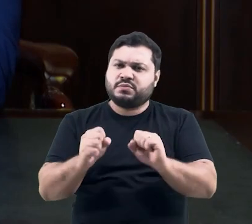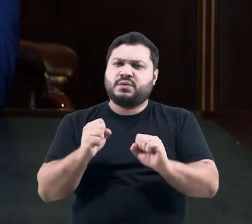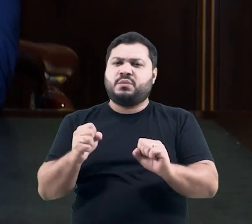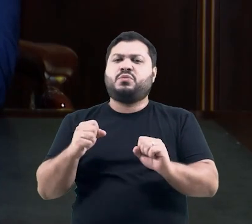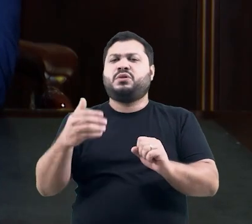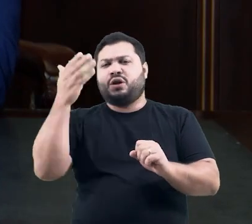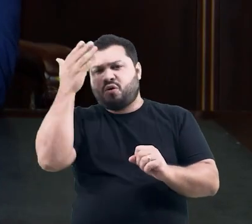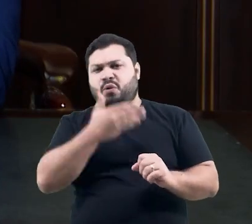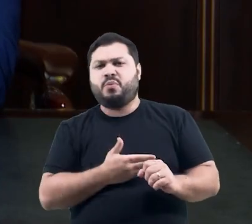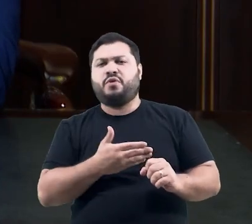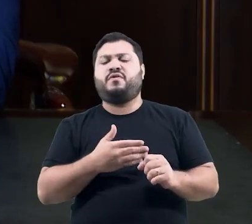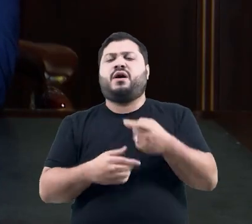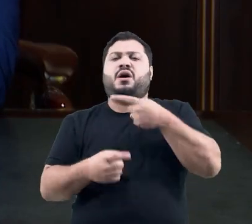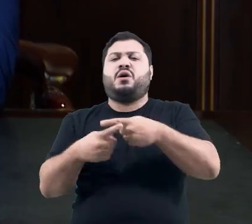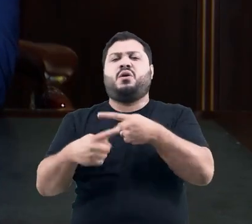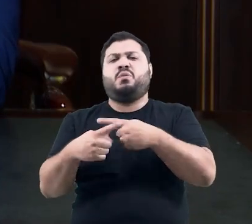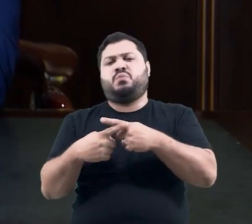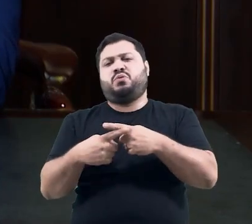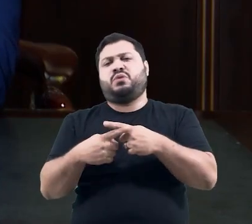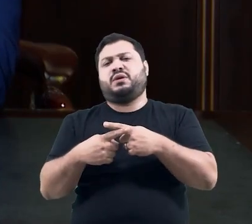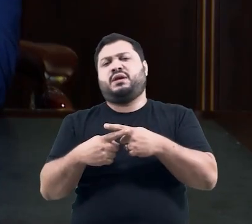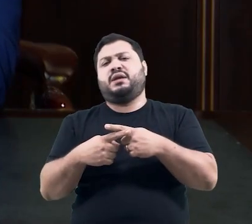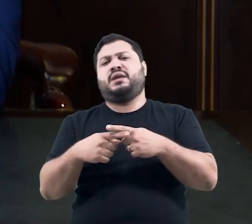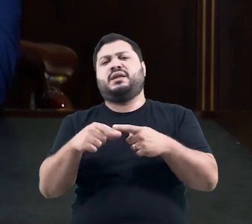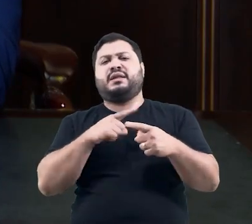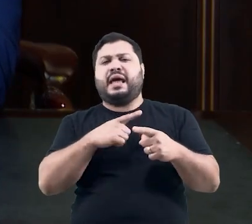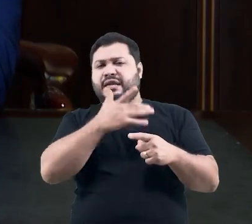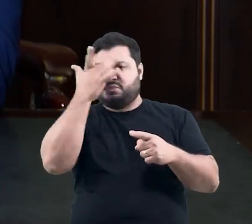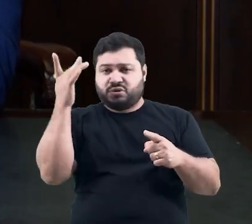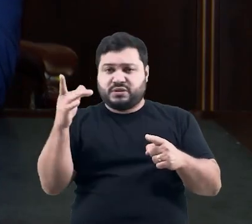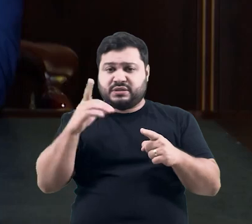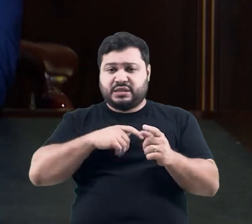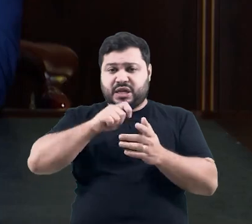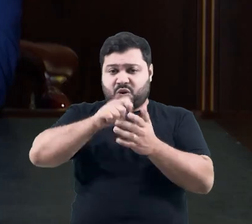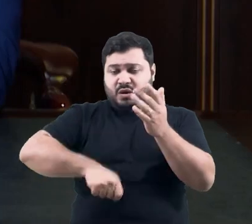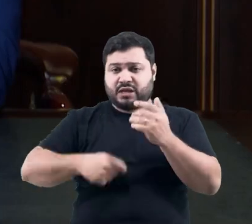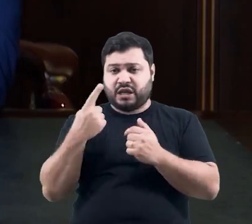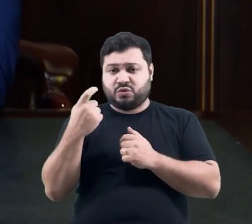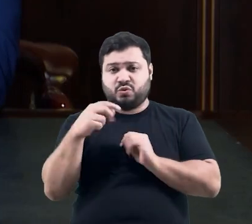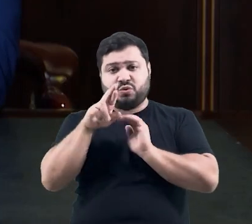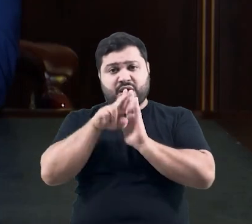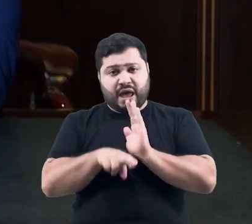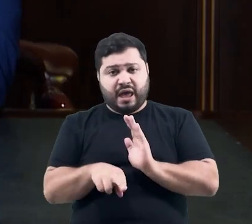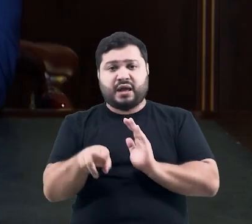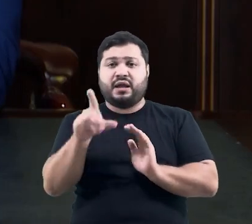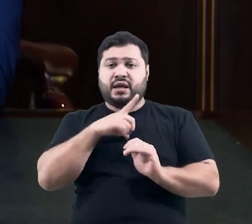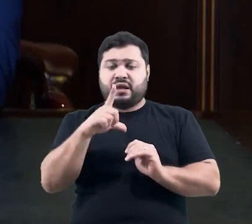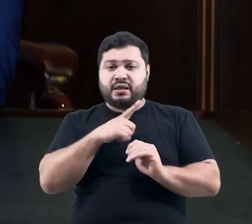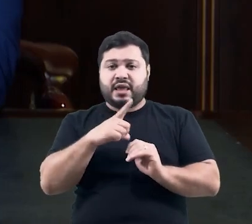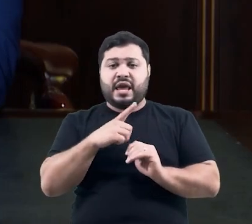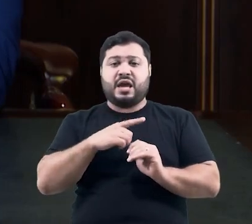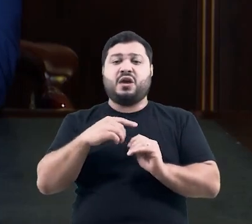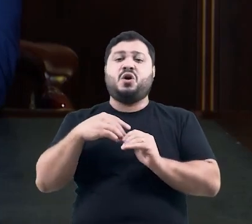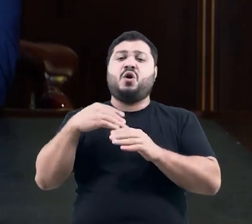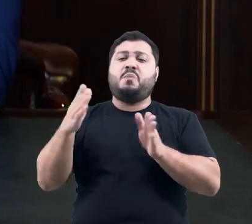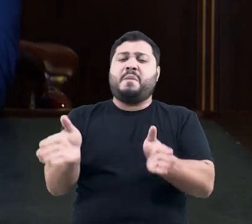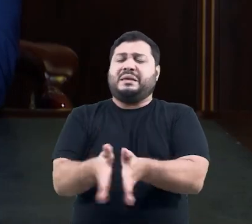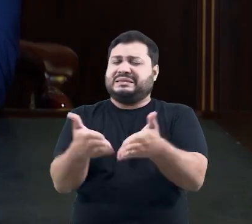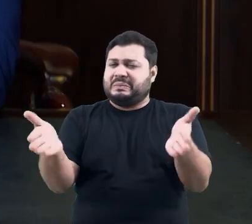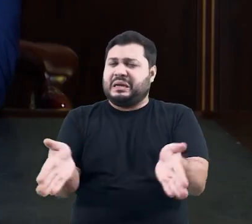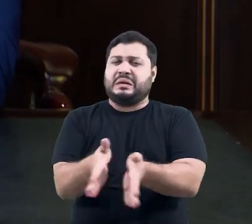avanço para poder comprovar a miserabilidade, porque ele estaria, todas as pessoas que estão no cadastro único, em regra, passam